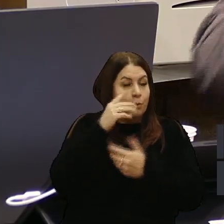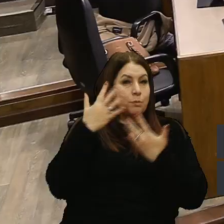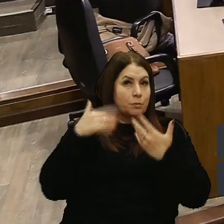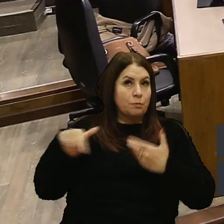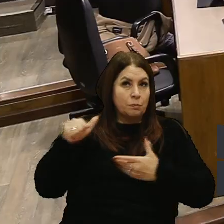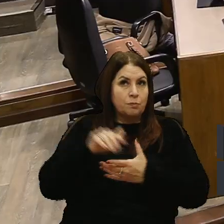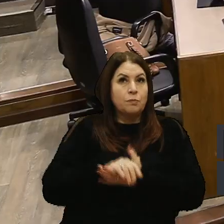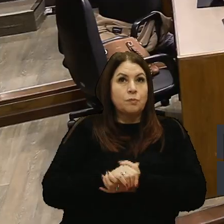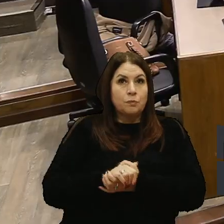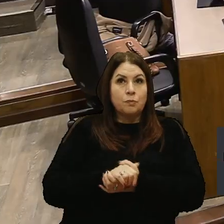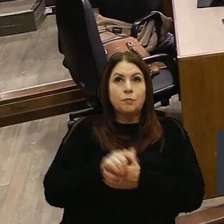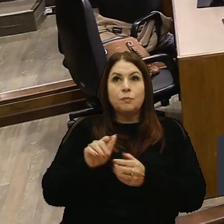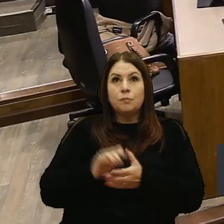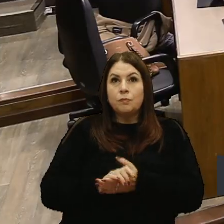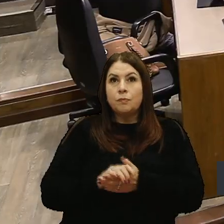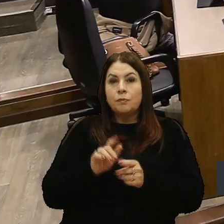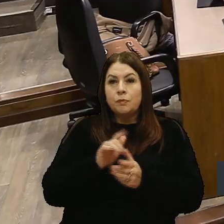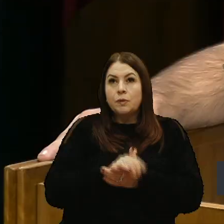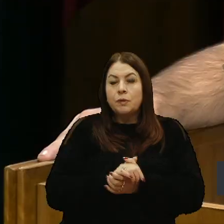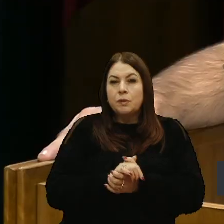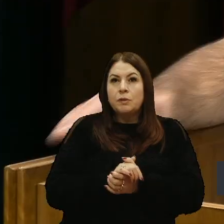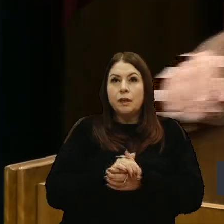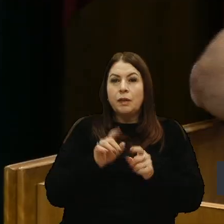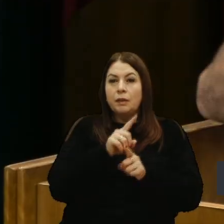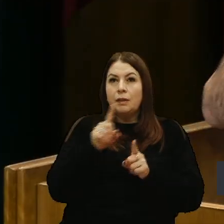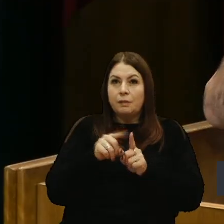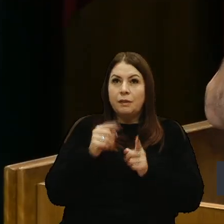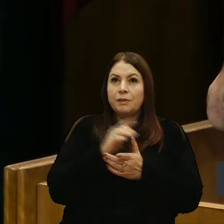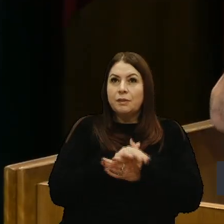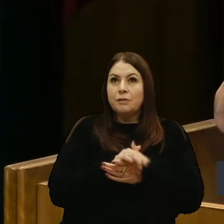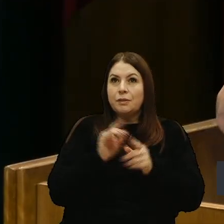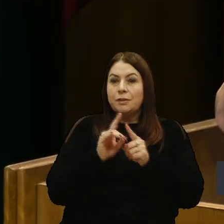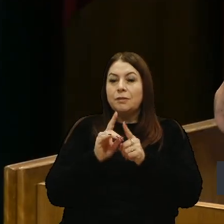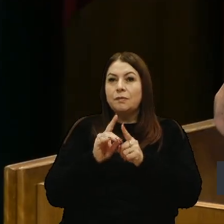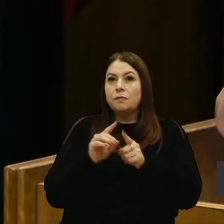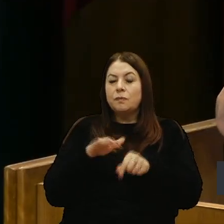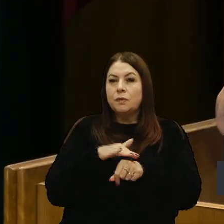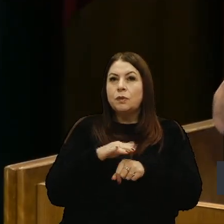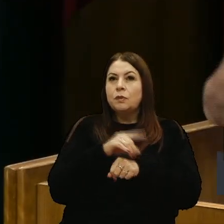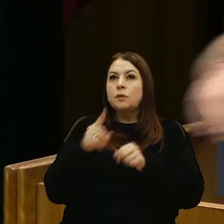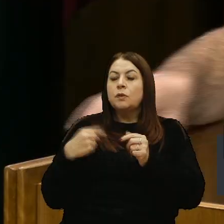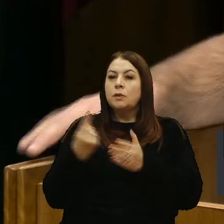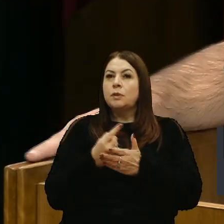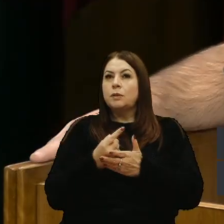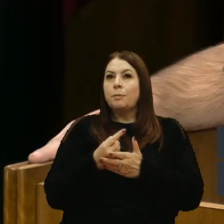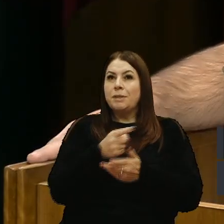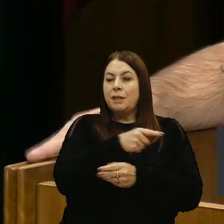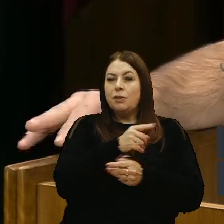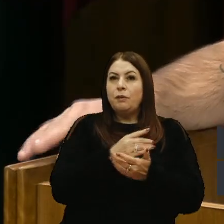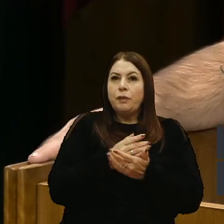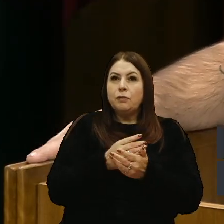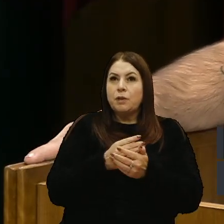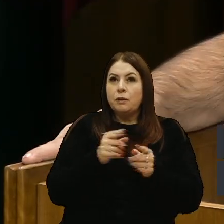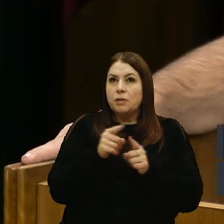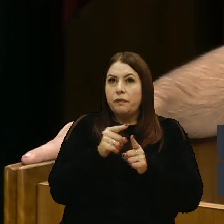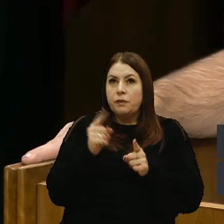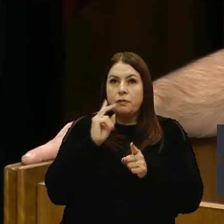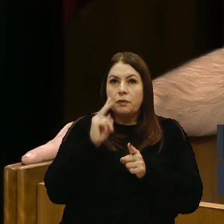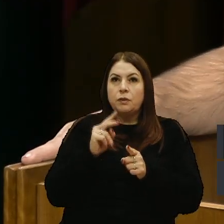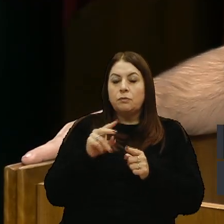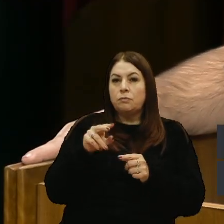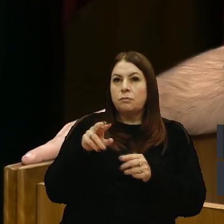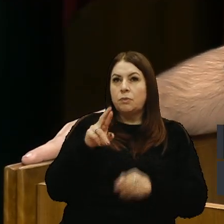tema. Obrigado, vereador. Ali naquele local, até conversei com o senhor Cláudio, eles já adquiriram aquele terreno, então agora é da Rose